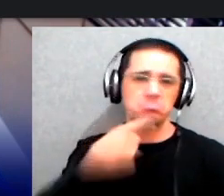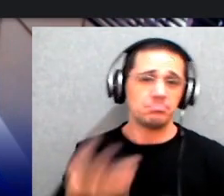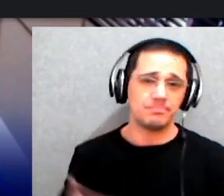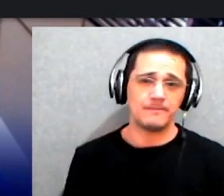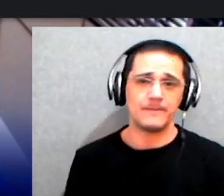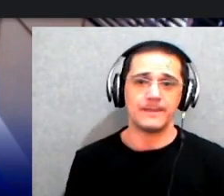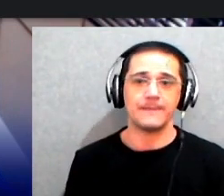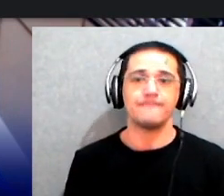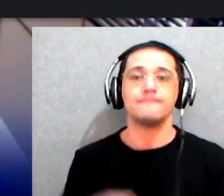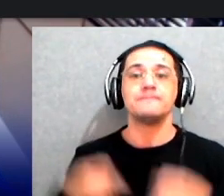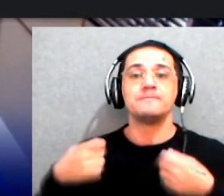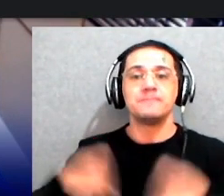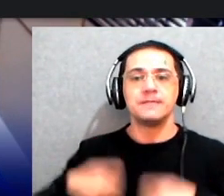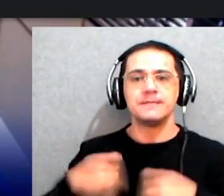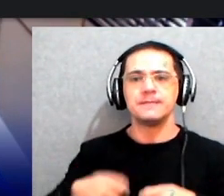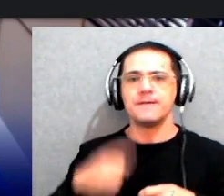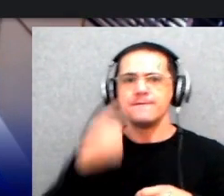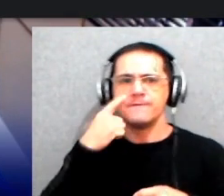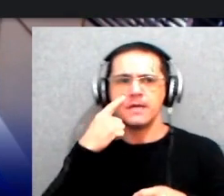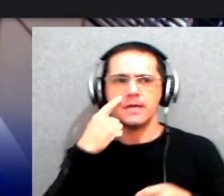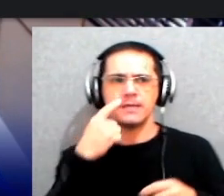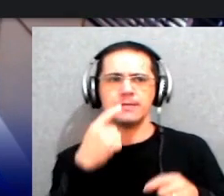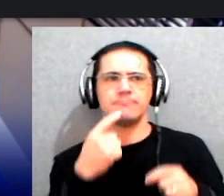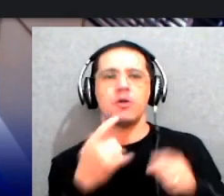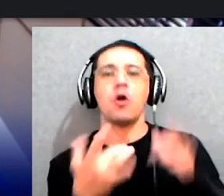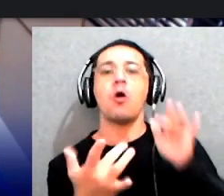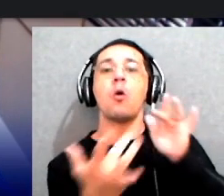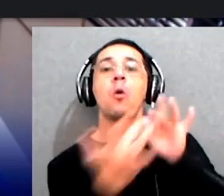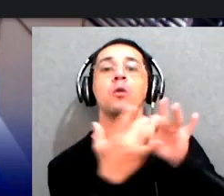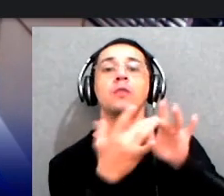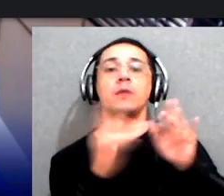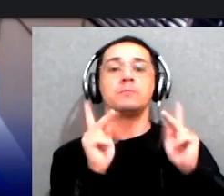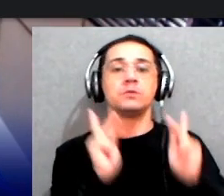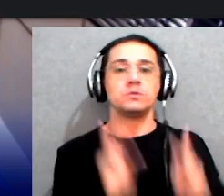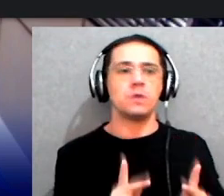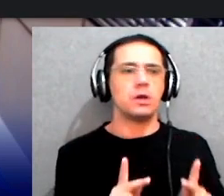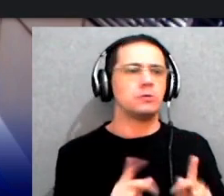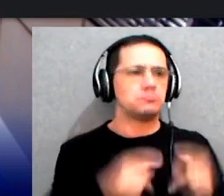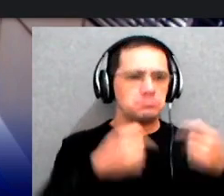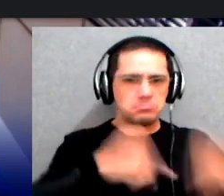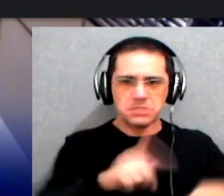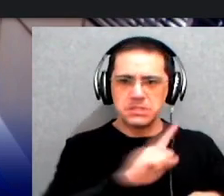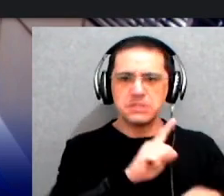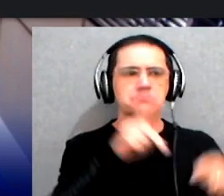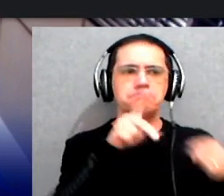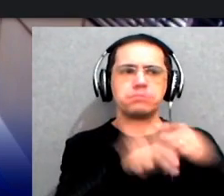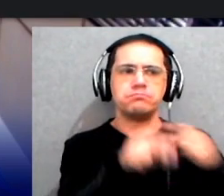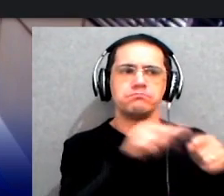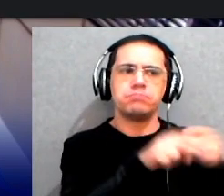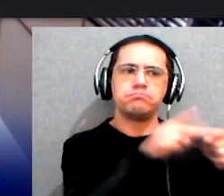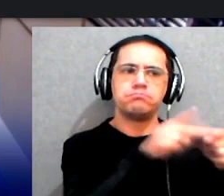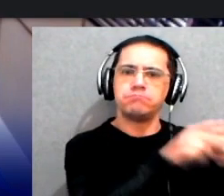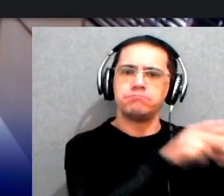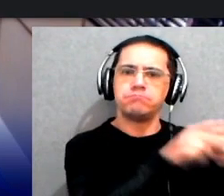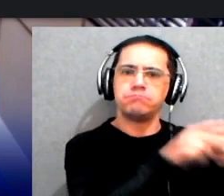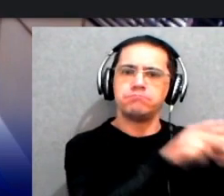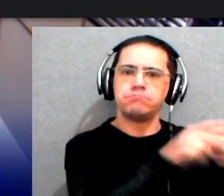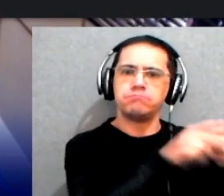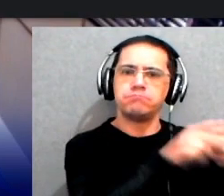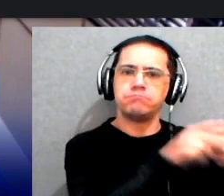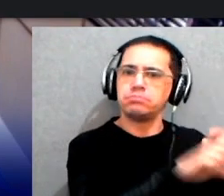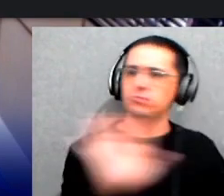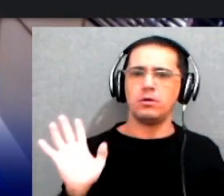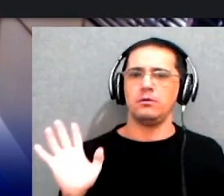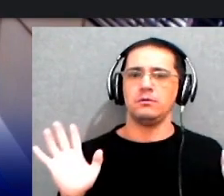castrar ao máximo o contato pessoal. É criar jurisprudência defensiva para nós não conseguirmos chegar nos tribunais superiores.